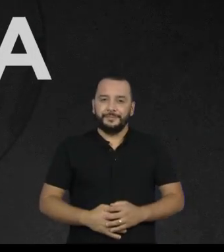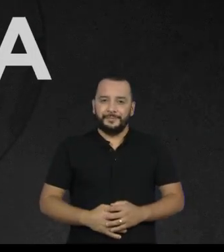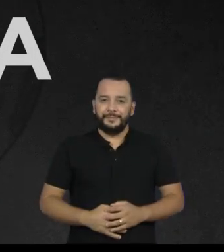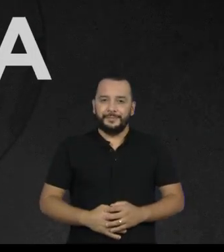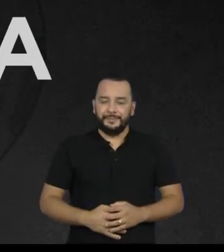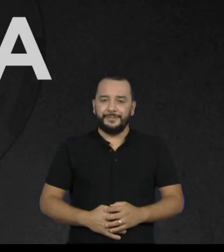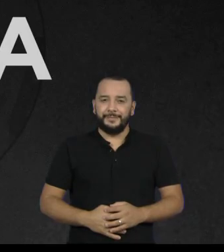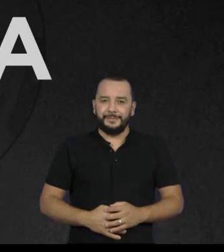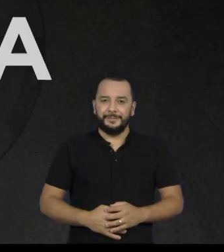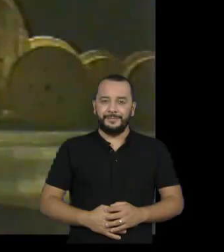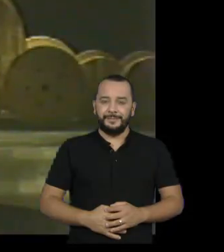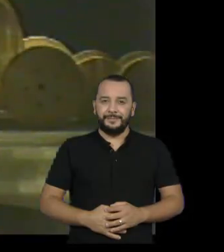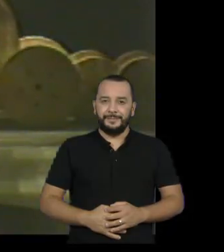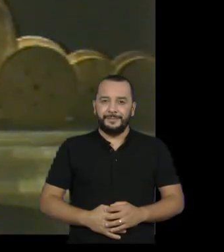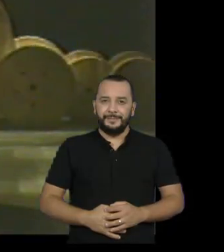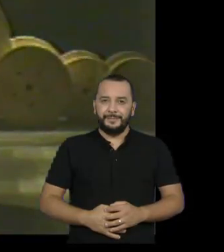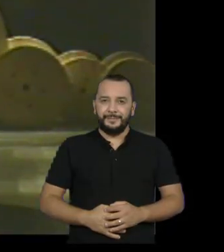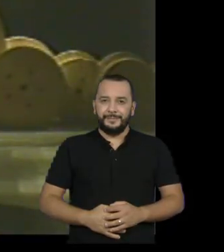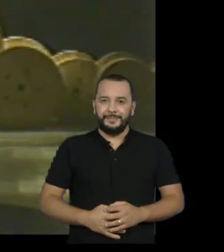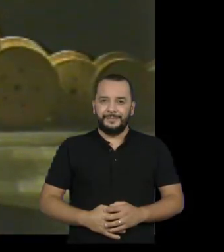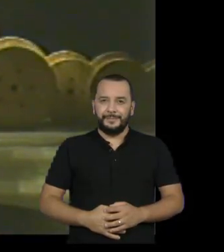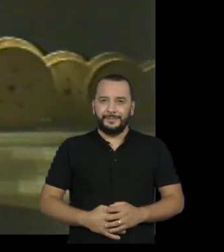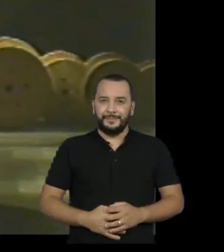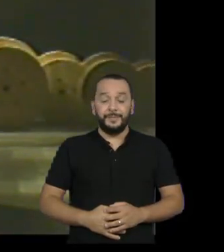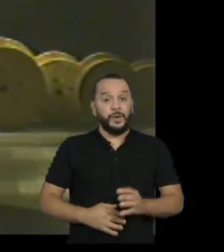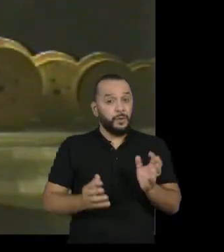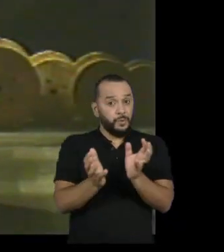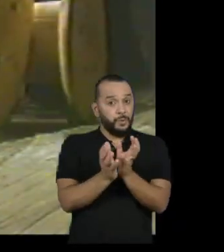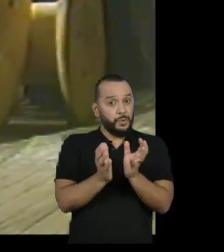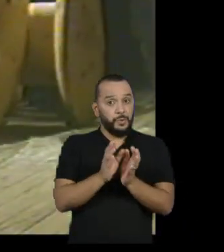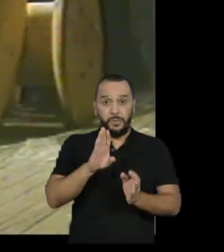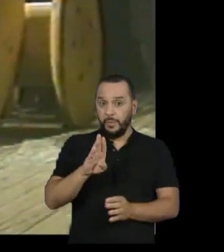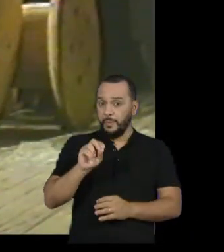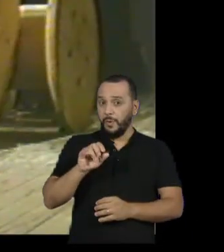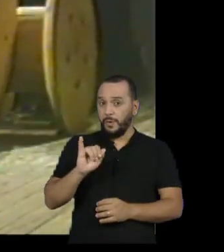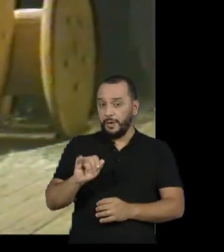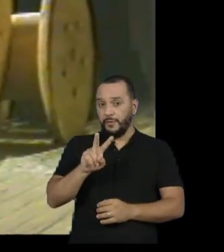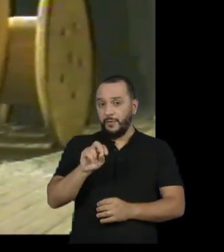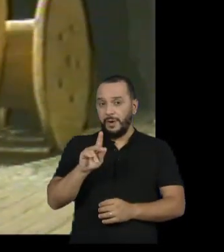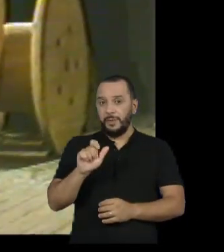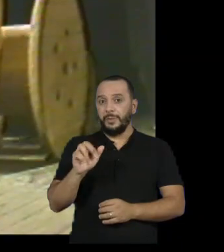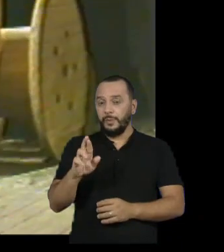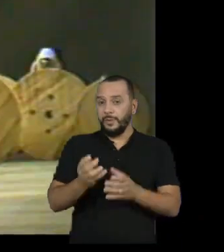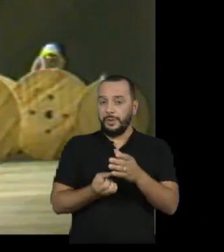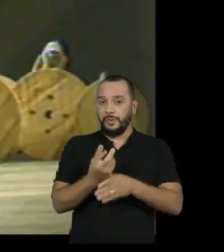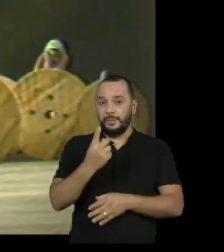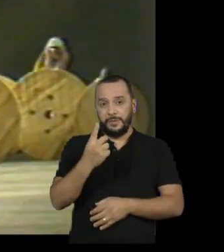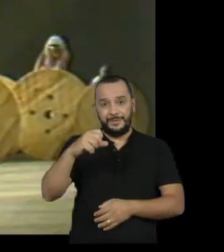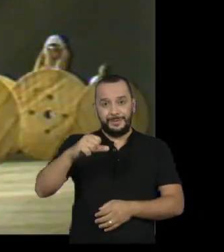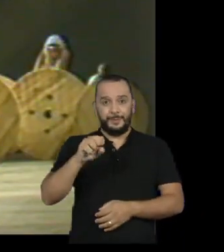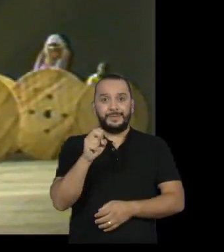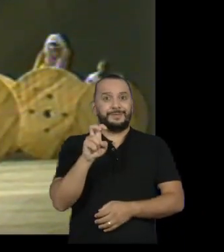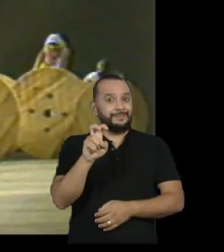então, o grupo Boi Voador. Mas antes da gente continuar nessa linha, nós temos uma matéria aí sobre o Boi Voador.